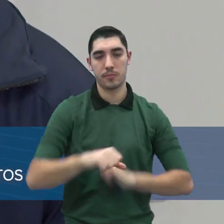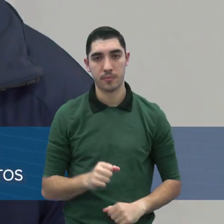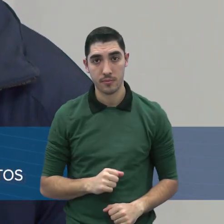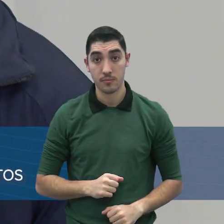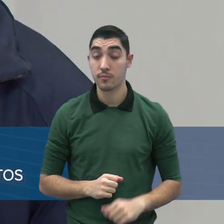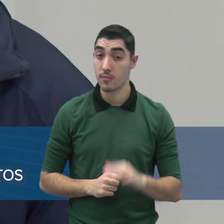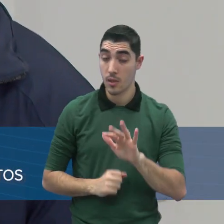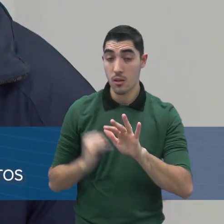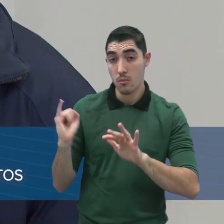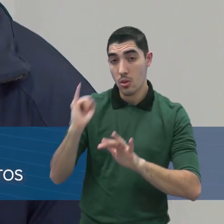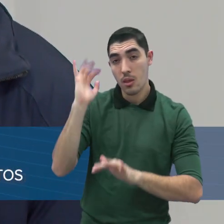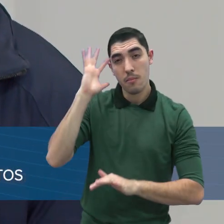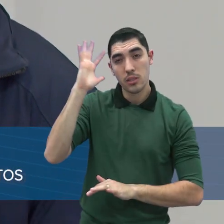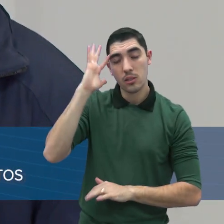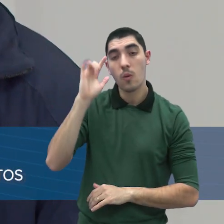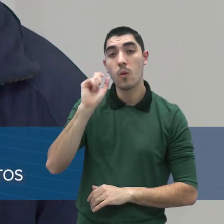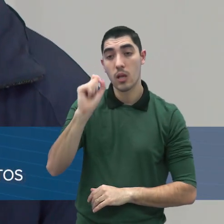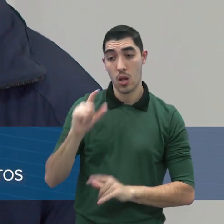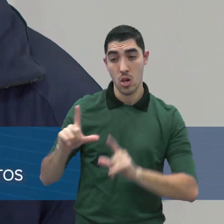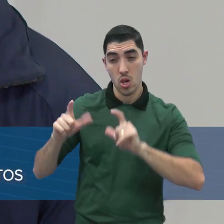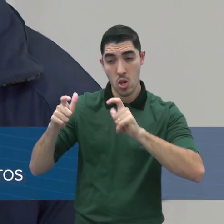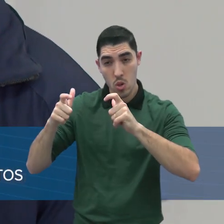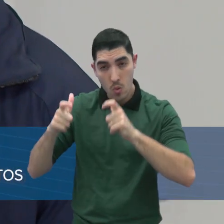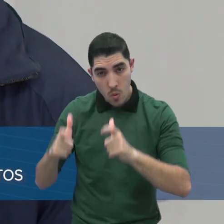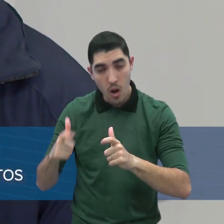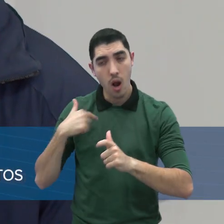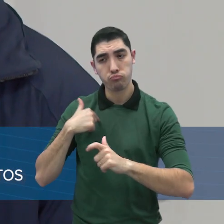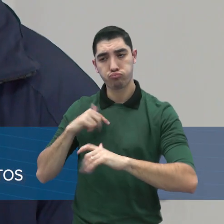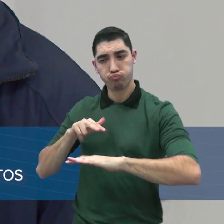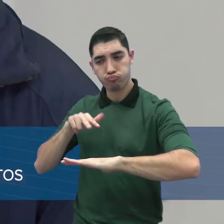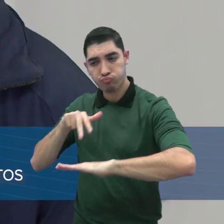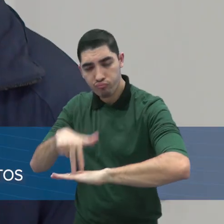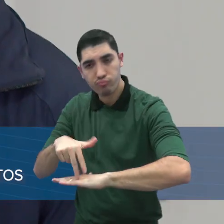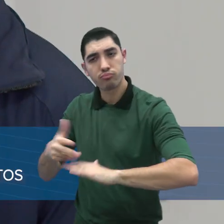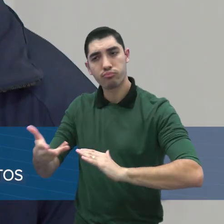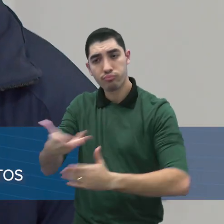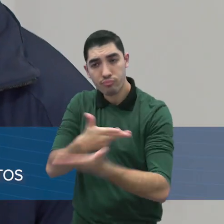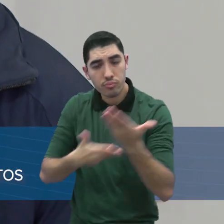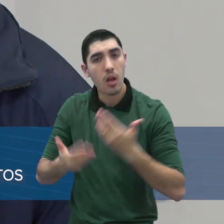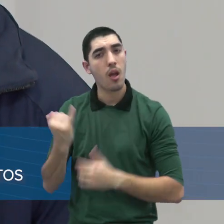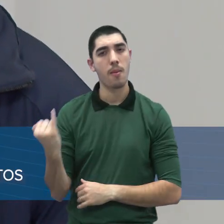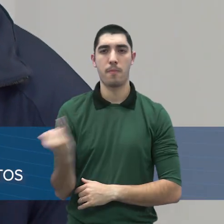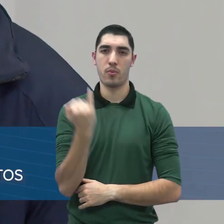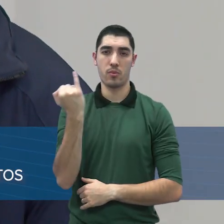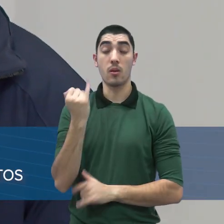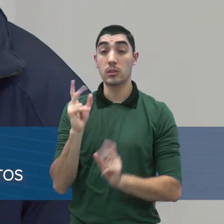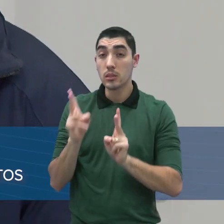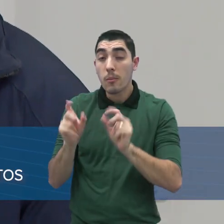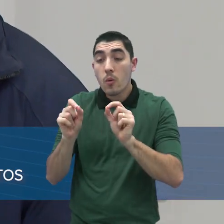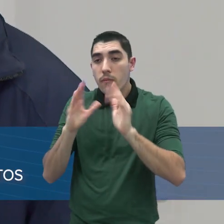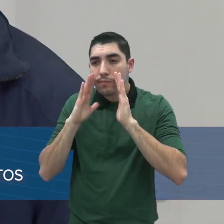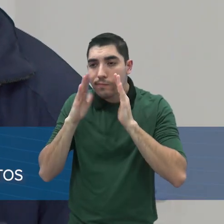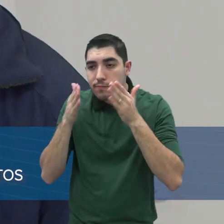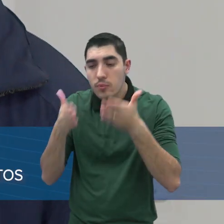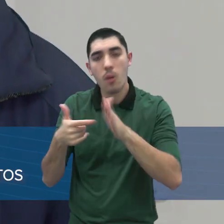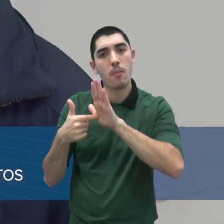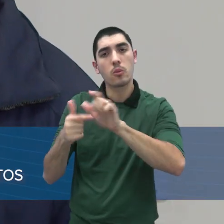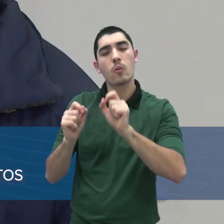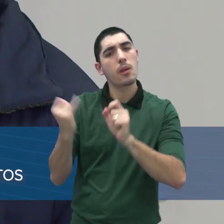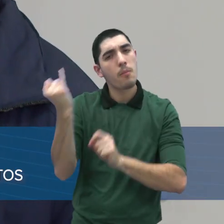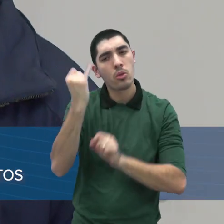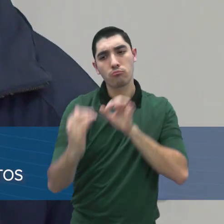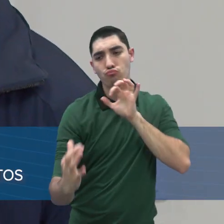gente pensar que o ambiente de fala e de escuta é muito importante, então sempre focar na consolidação de